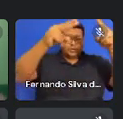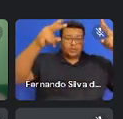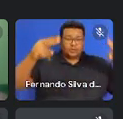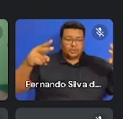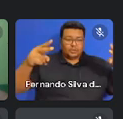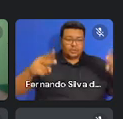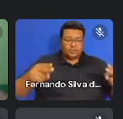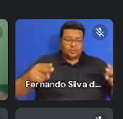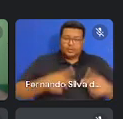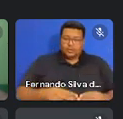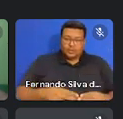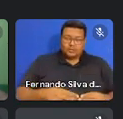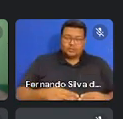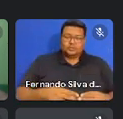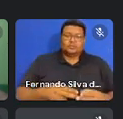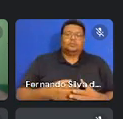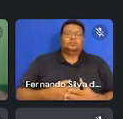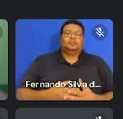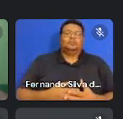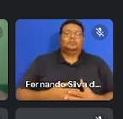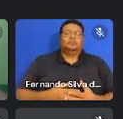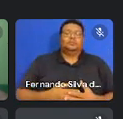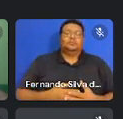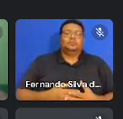medidas iguais, tá bom?